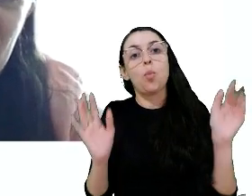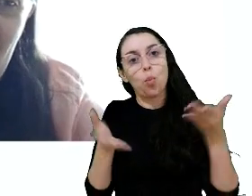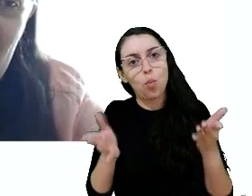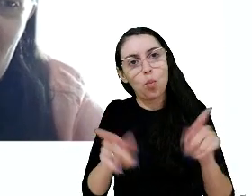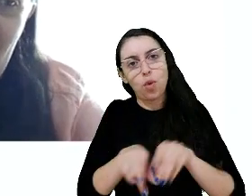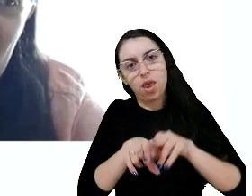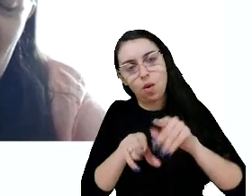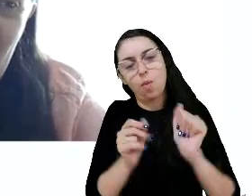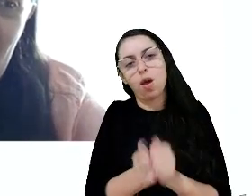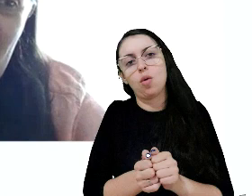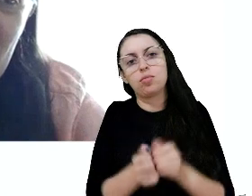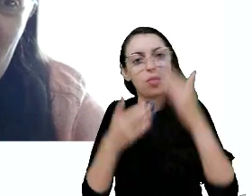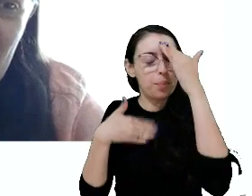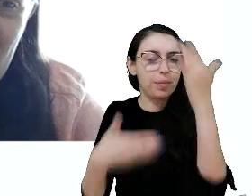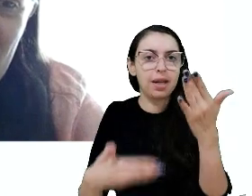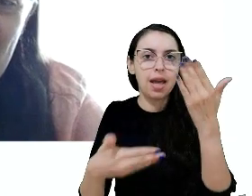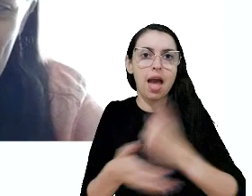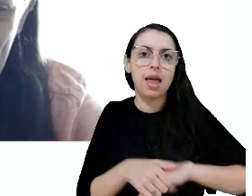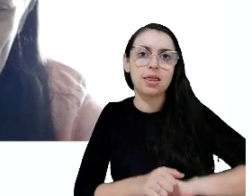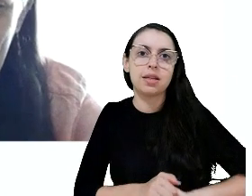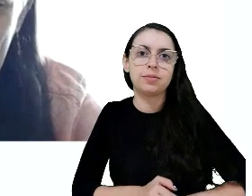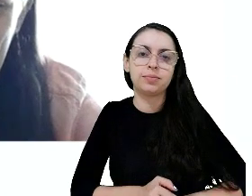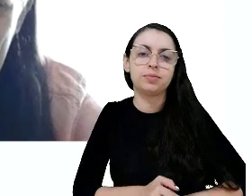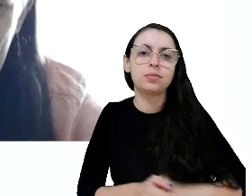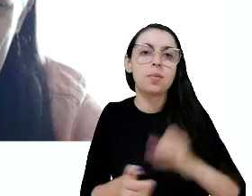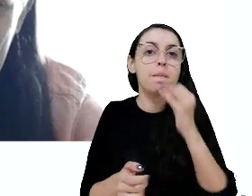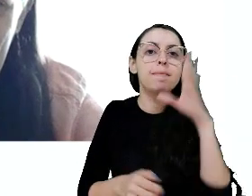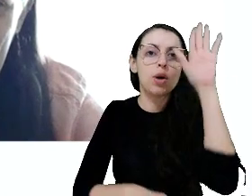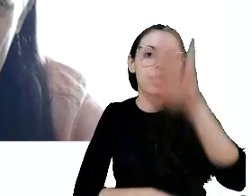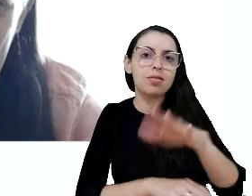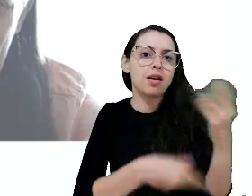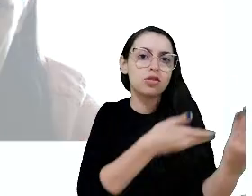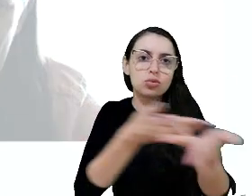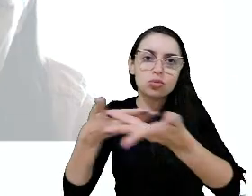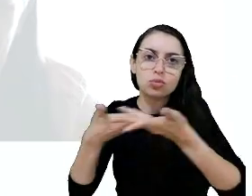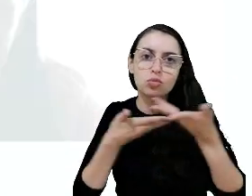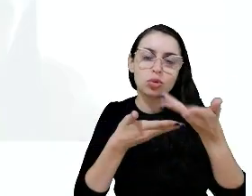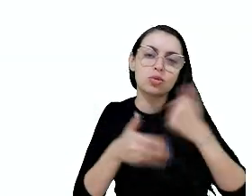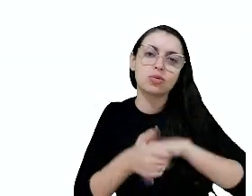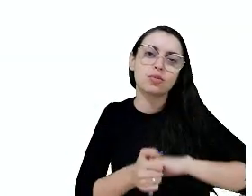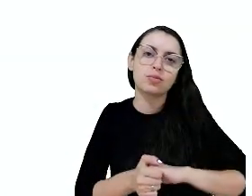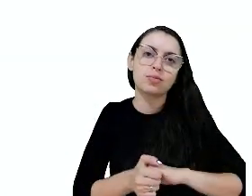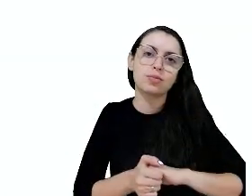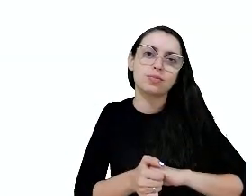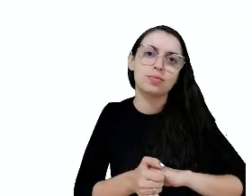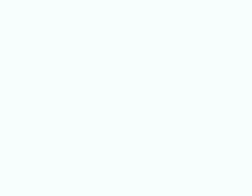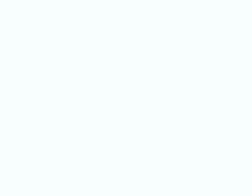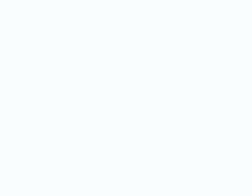hoje. Muitíssimo obrigada e boa tarde a todas e todos.